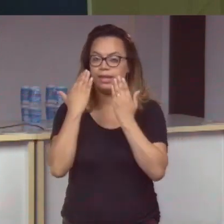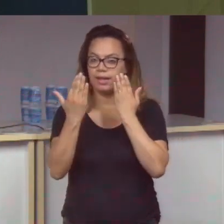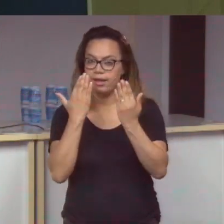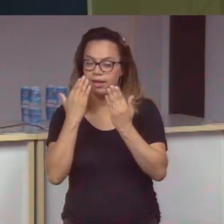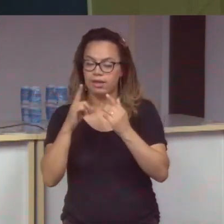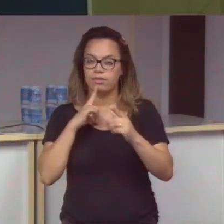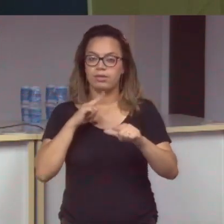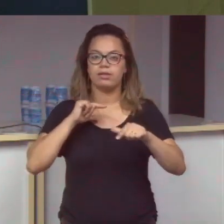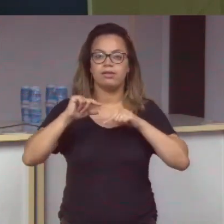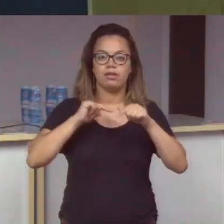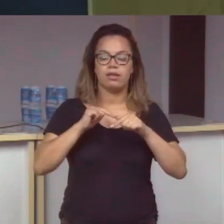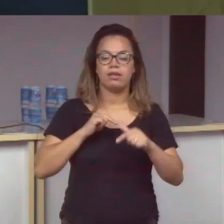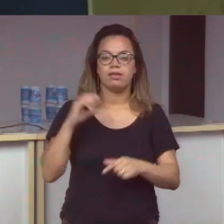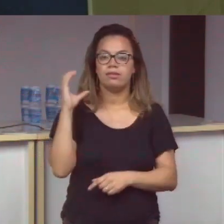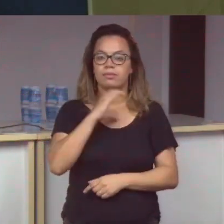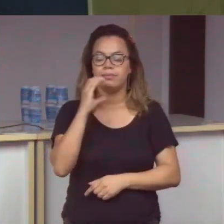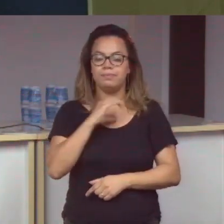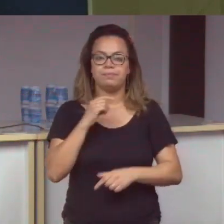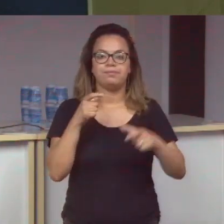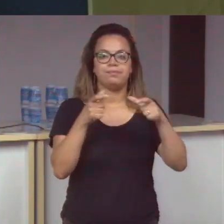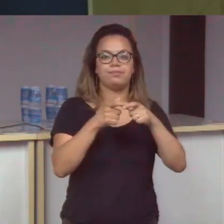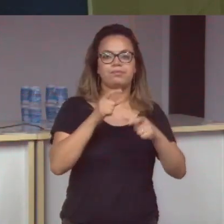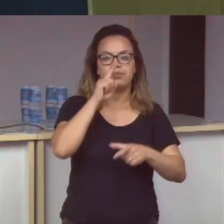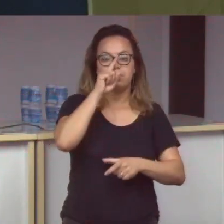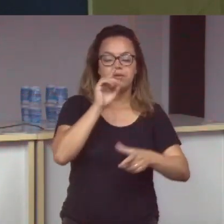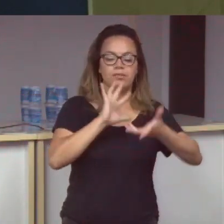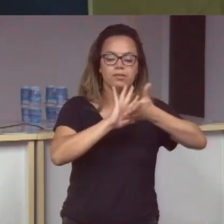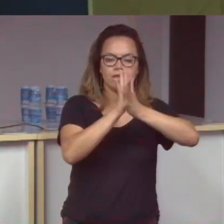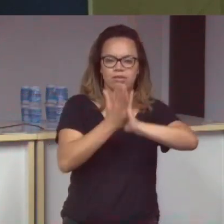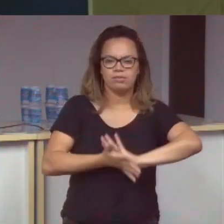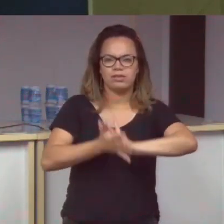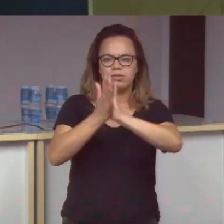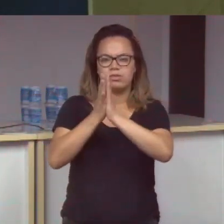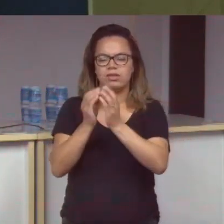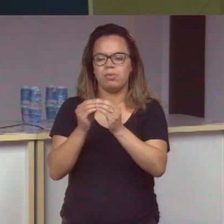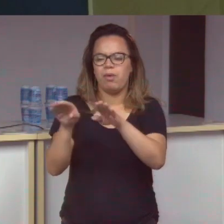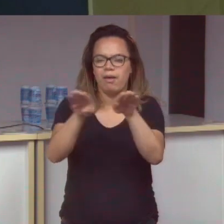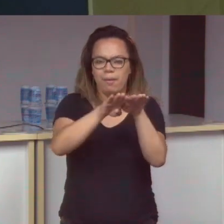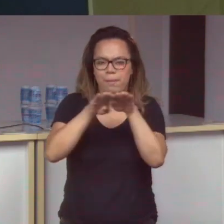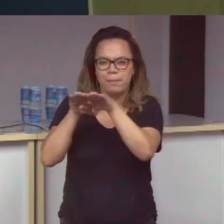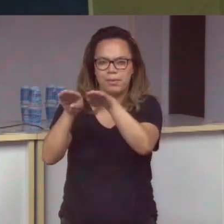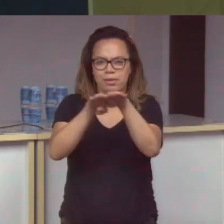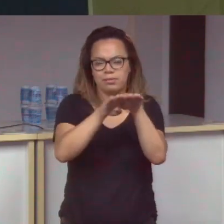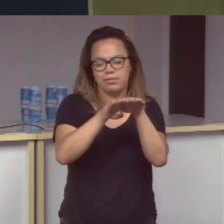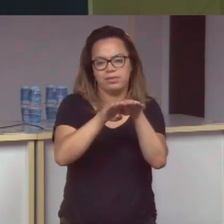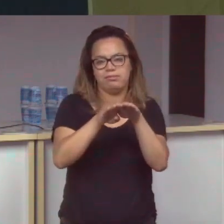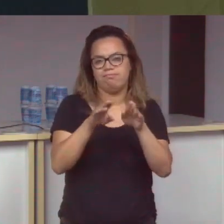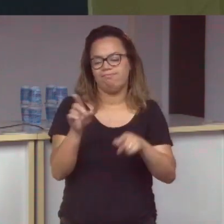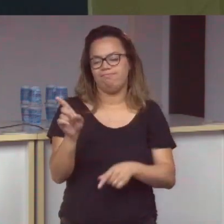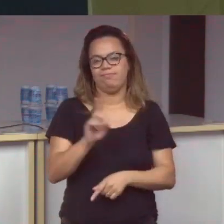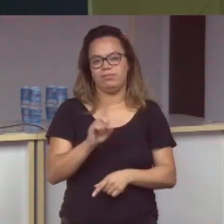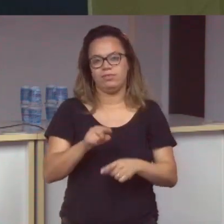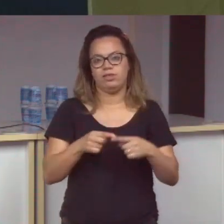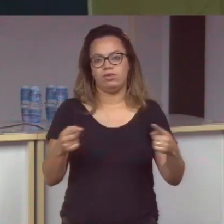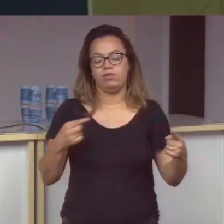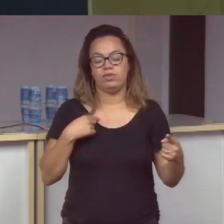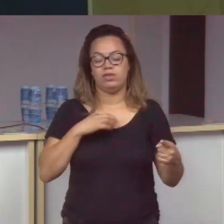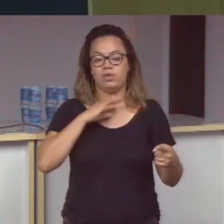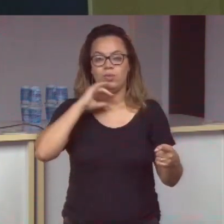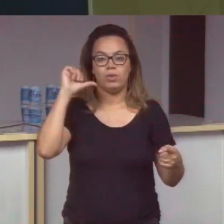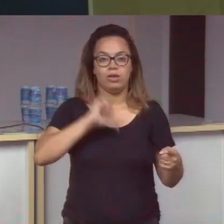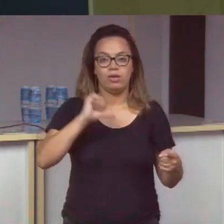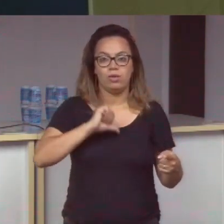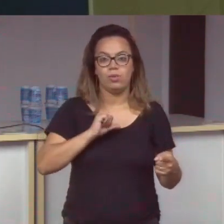em emergências e desastres que possa ser uniforme? Seria ingênuo e desastroso se a